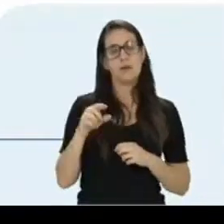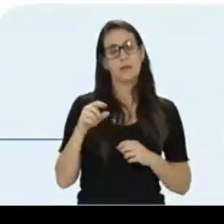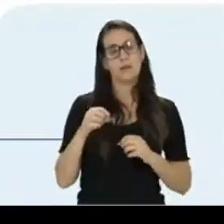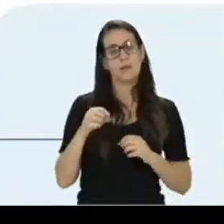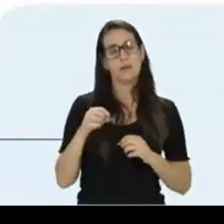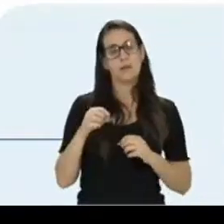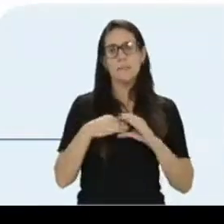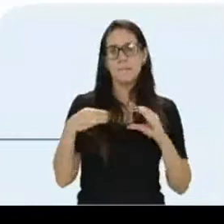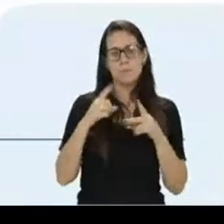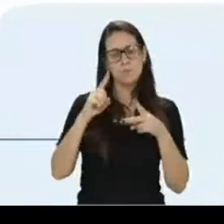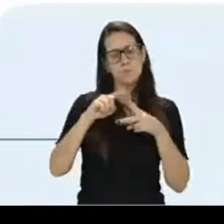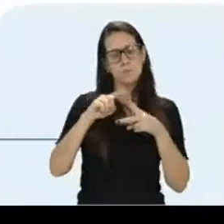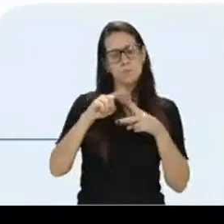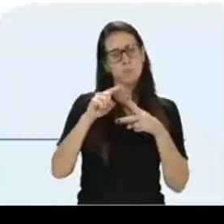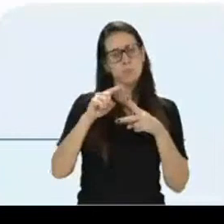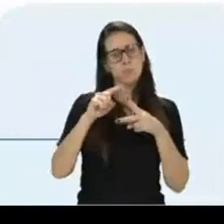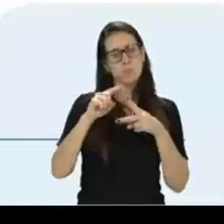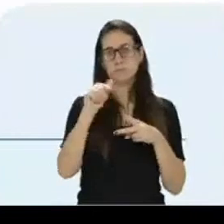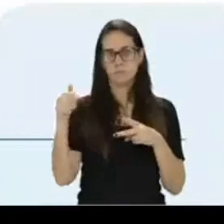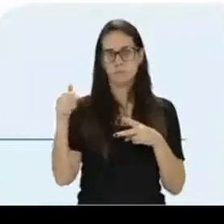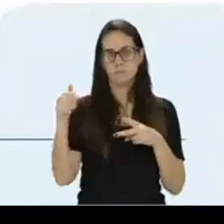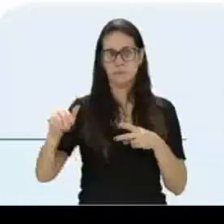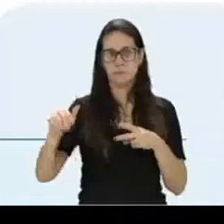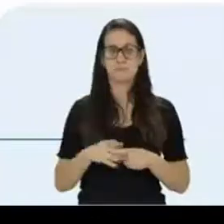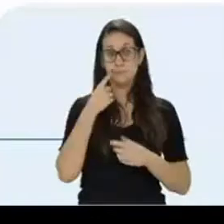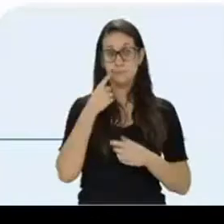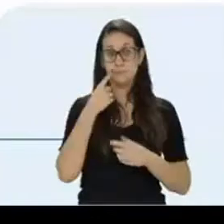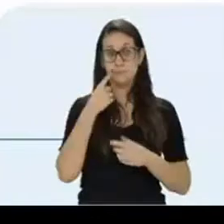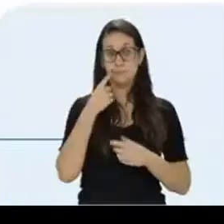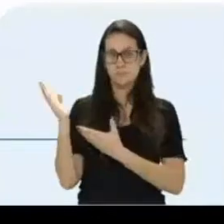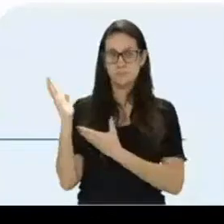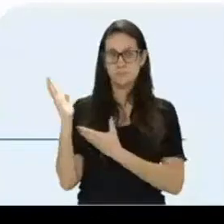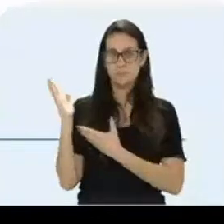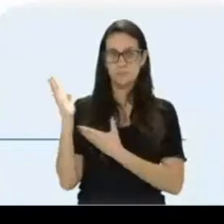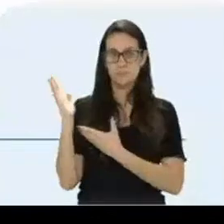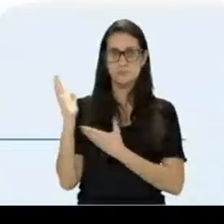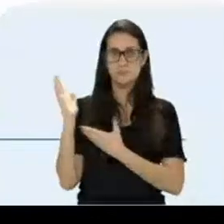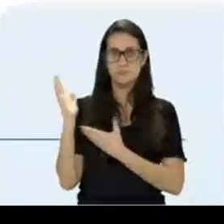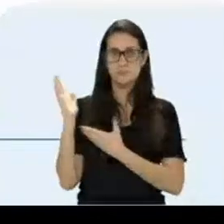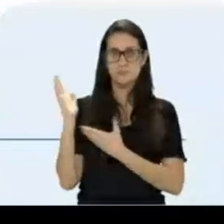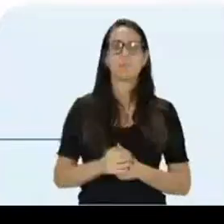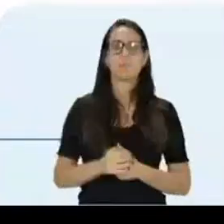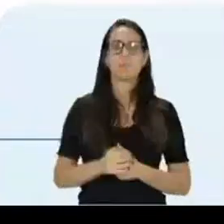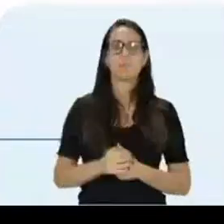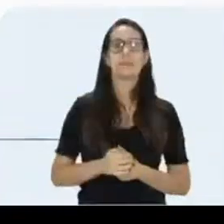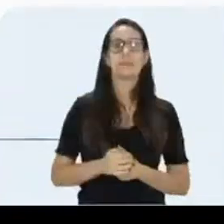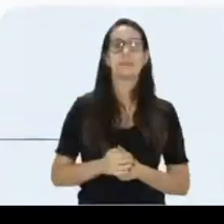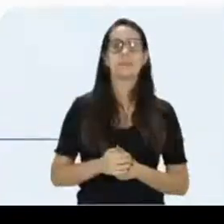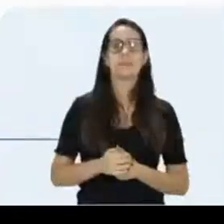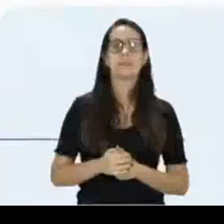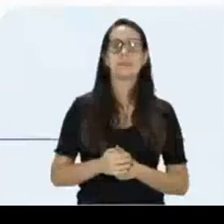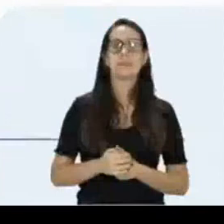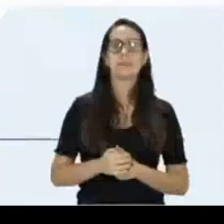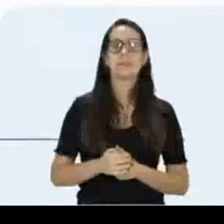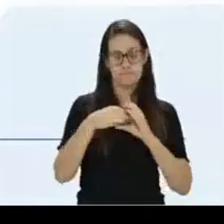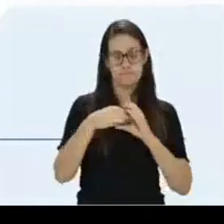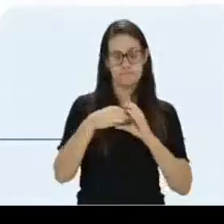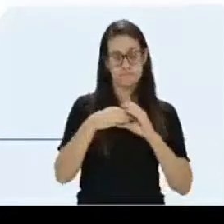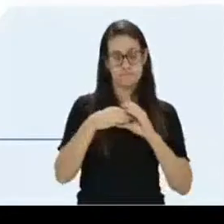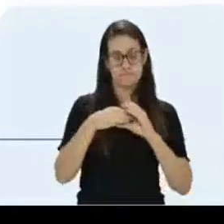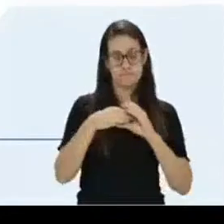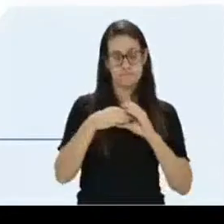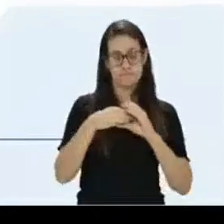procariontes. Então, aqui nessa imagem, nós temos um esboço da nossa célula eucarionte